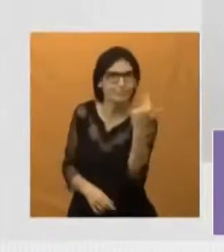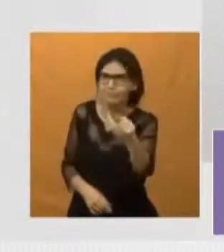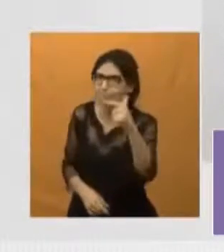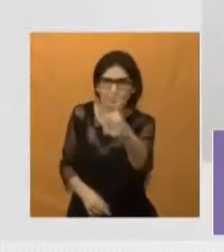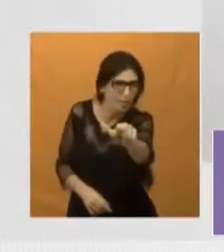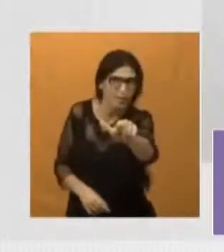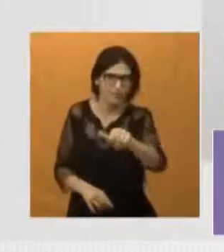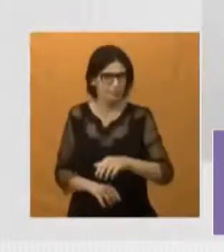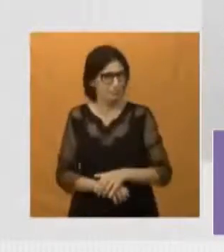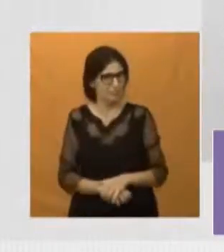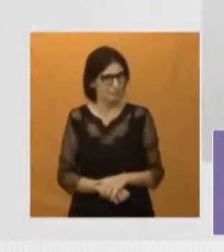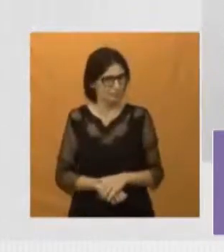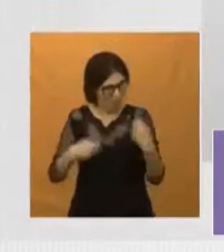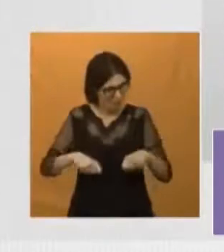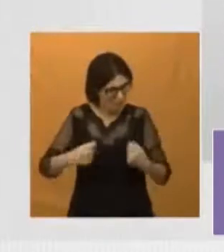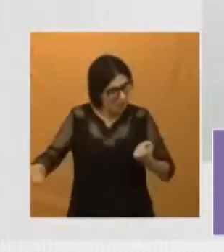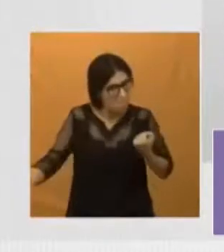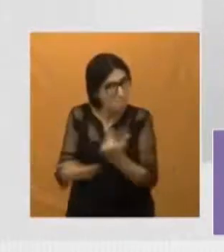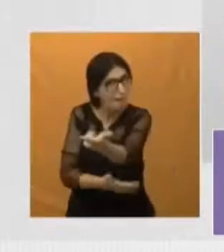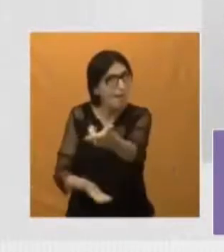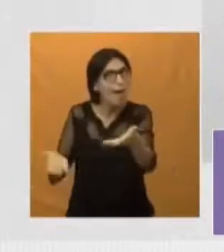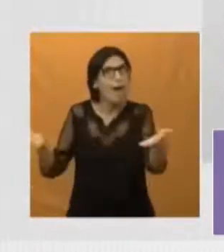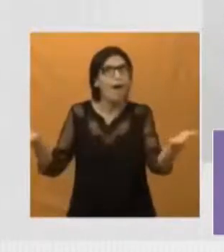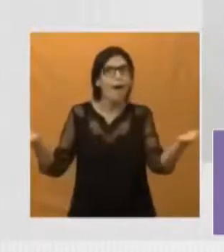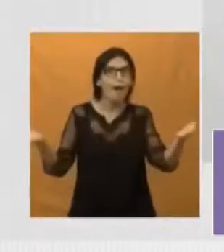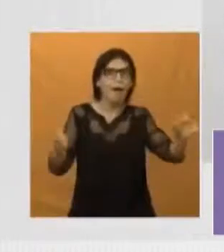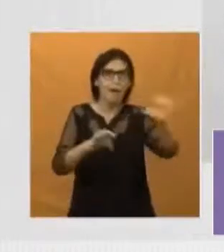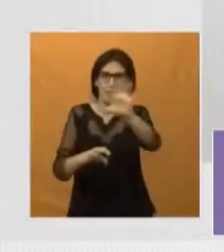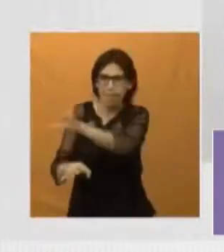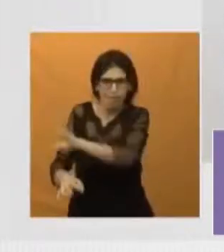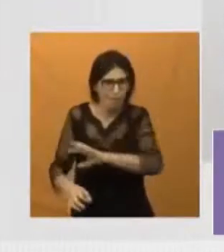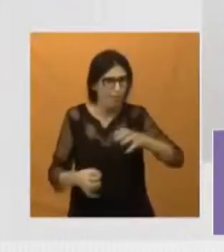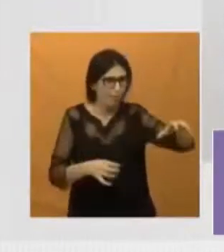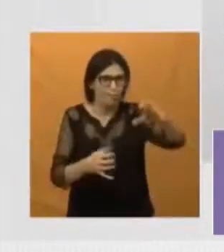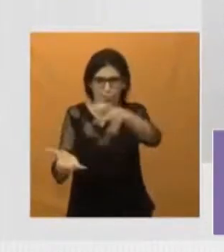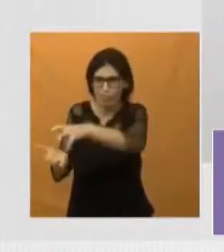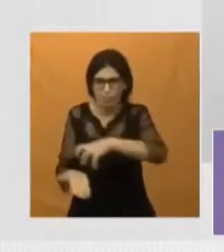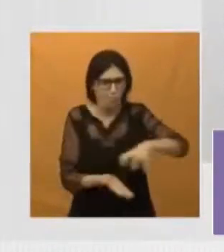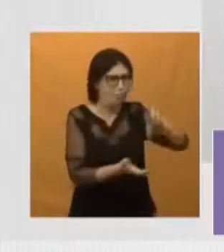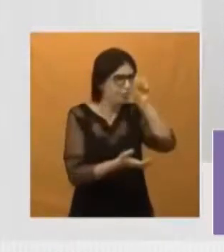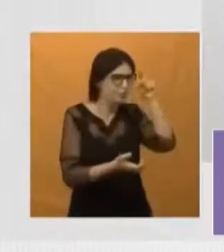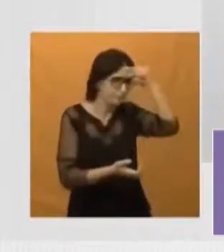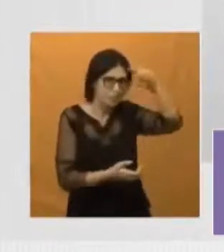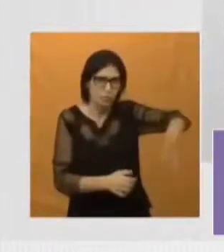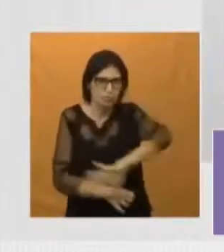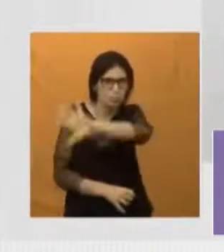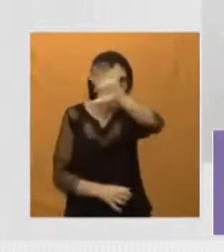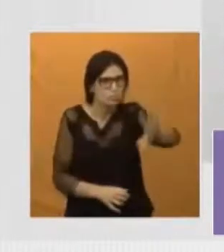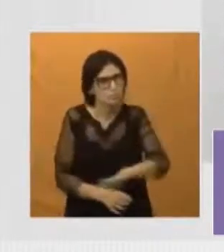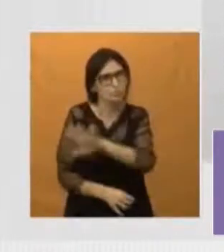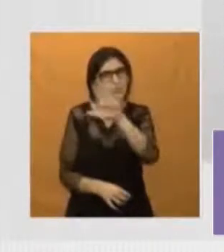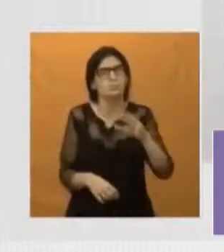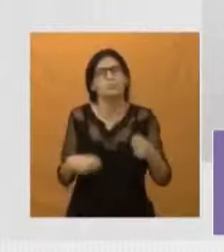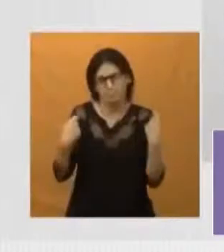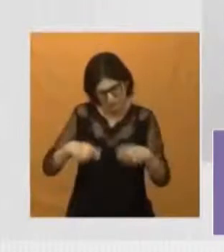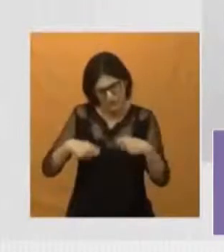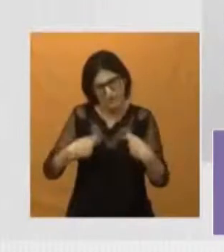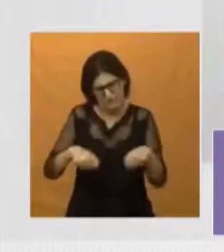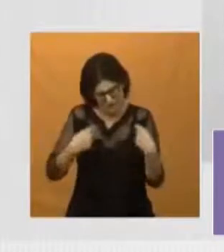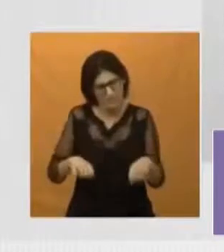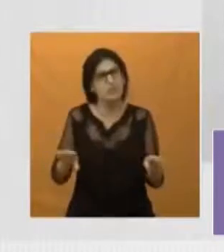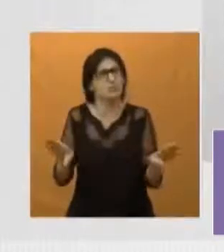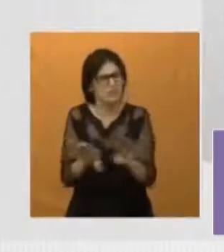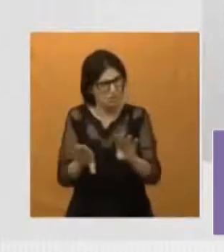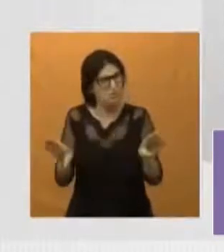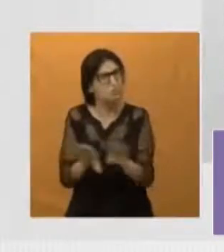doula presente na hora do parto e antes no pré-parto para a preparação da mulher, ter-se também ela dentro do poder,